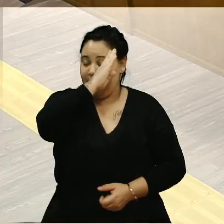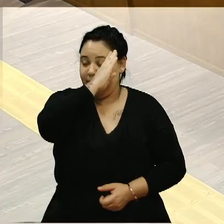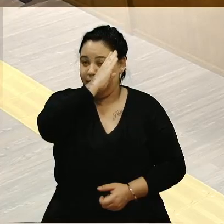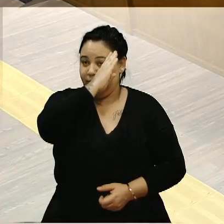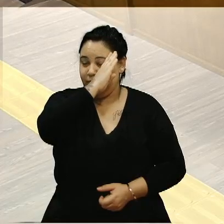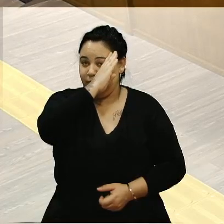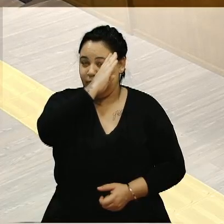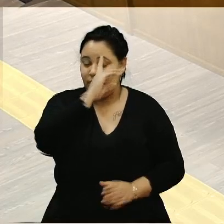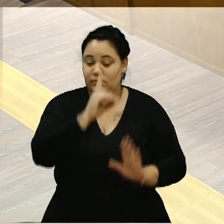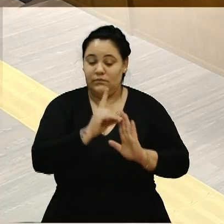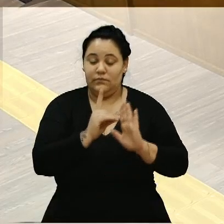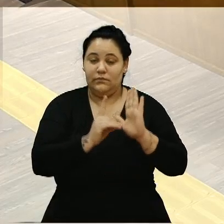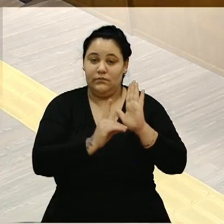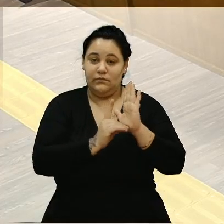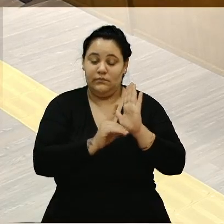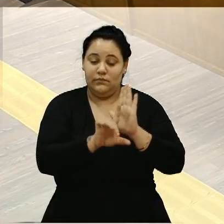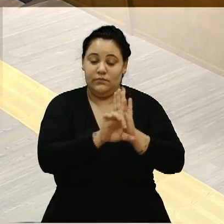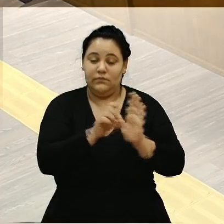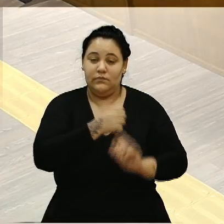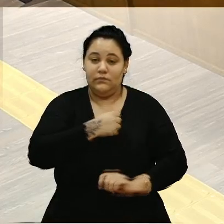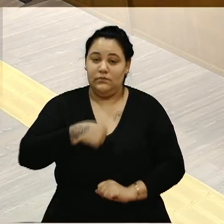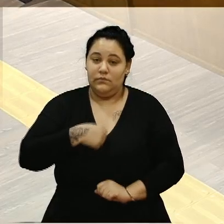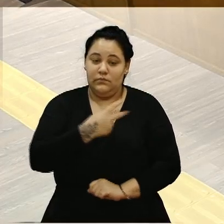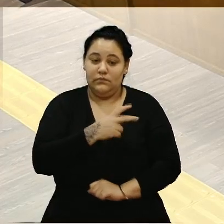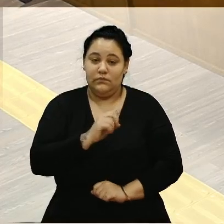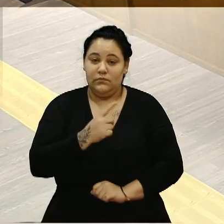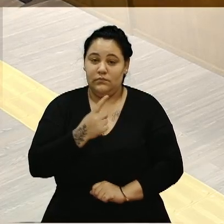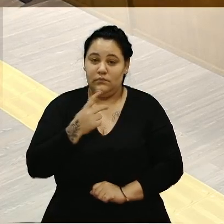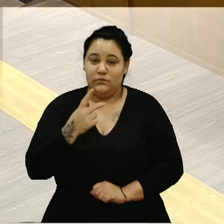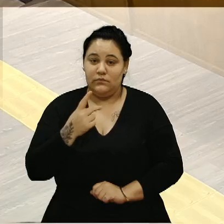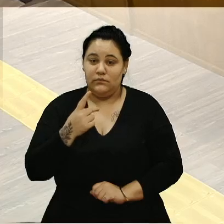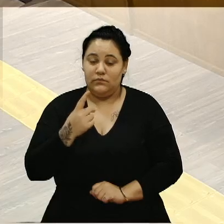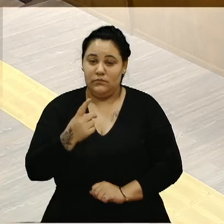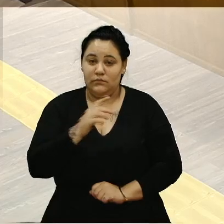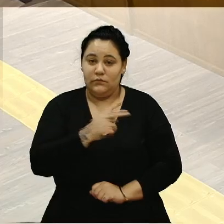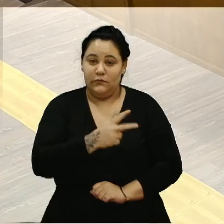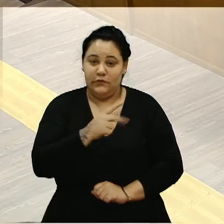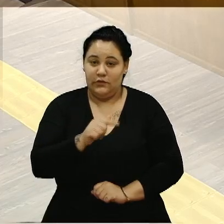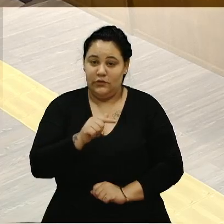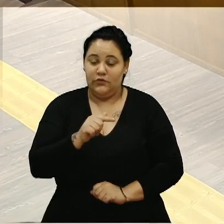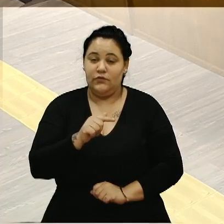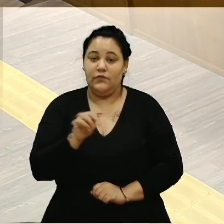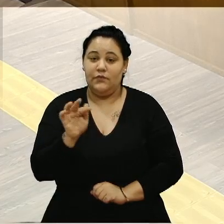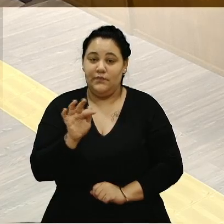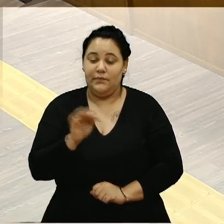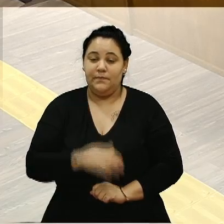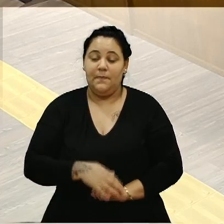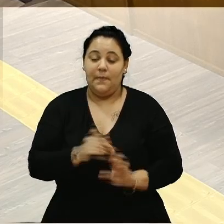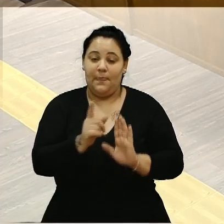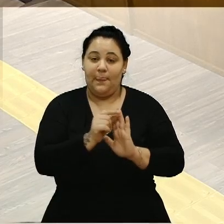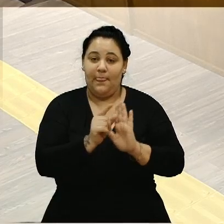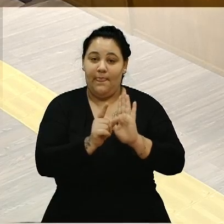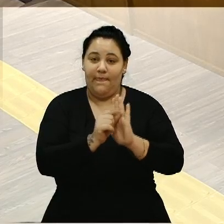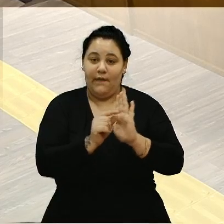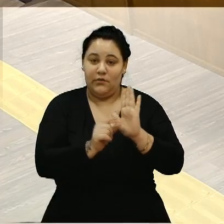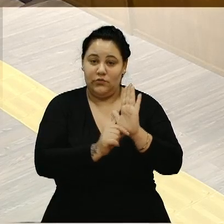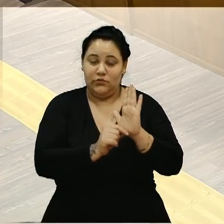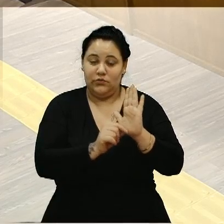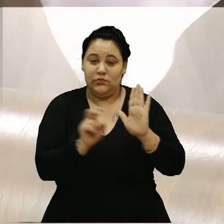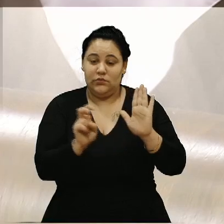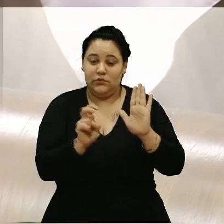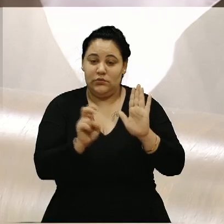do Decreto-Lei número 201, de 27 de fevereiro de 1967. Artigo 5º. A